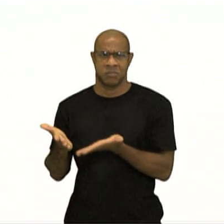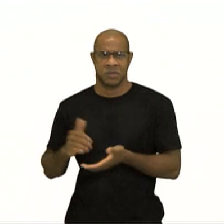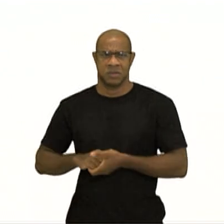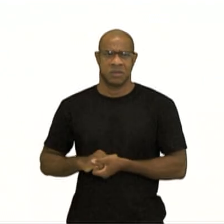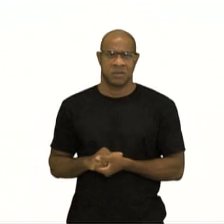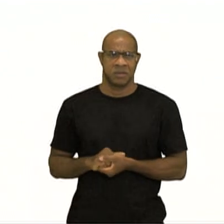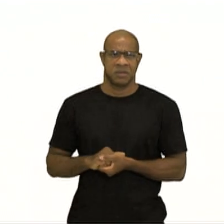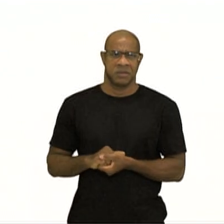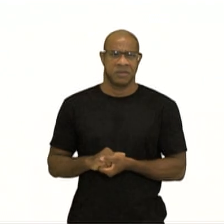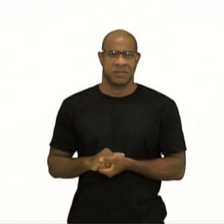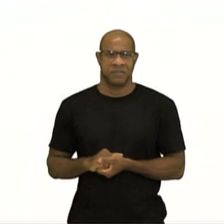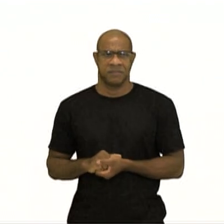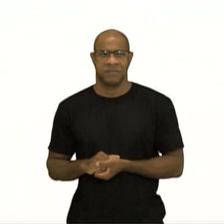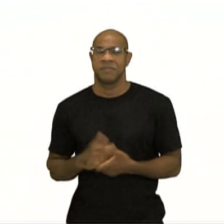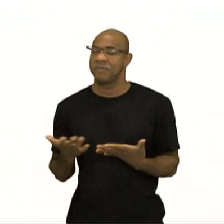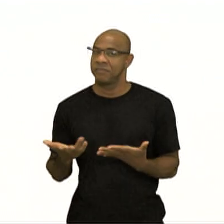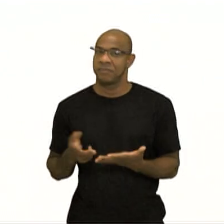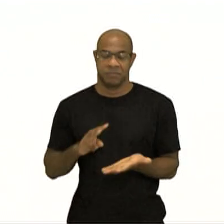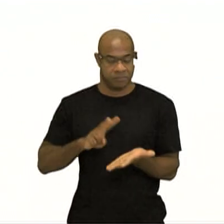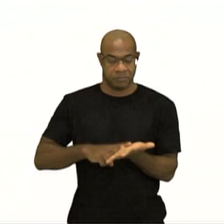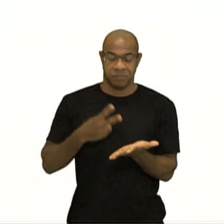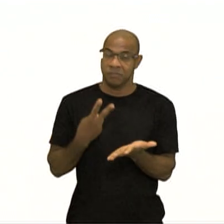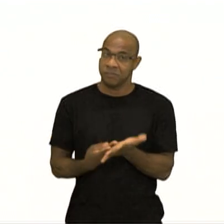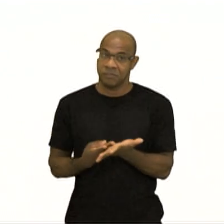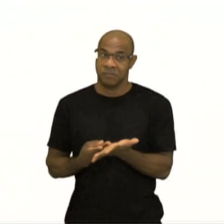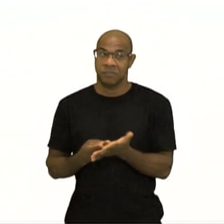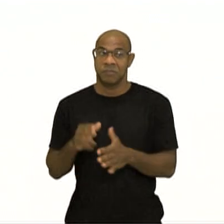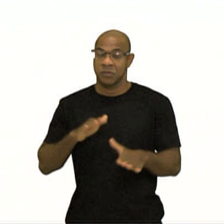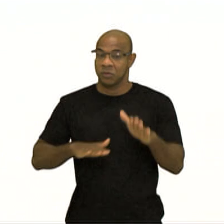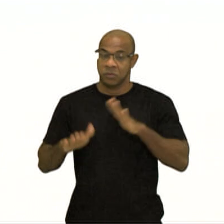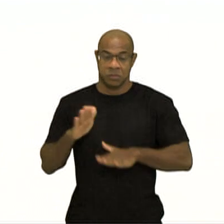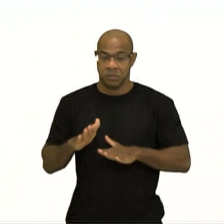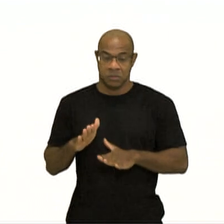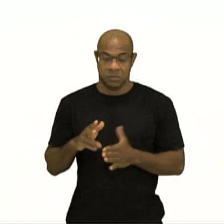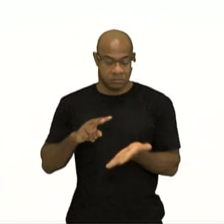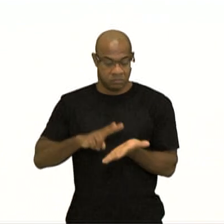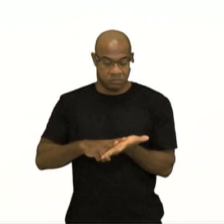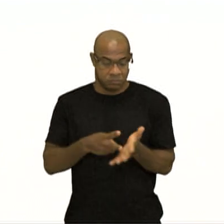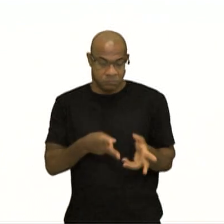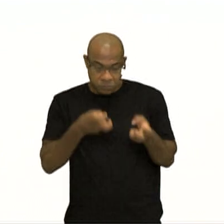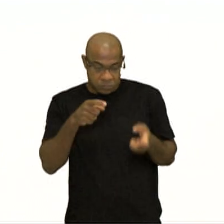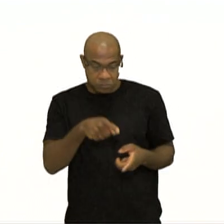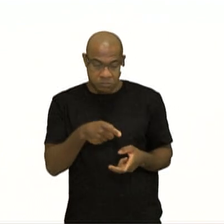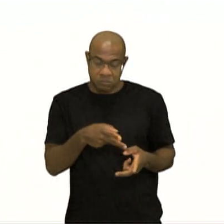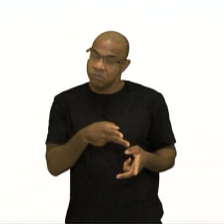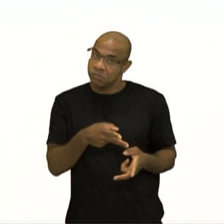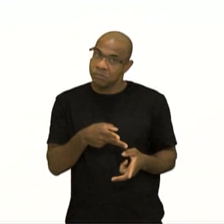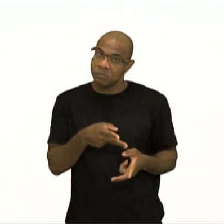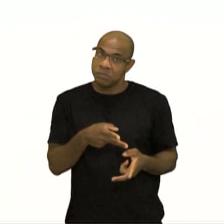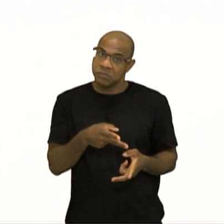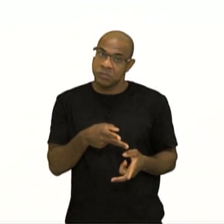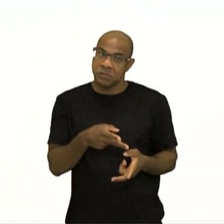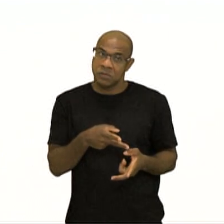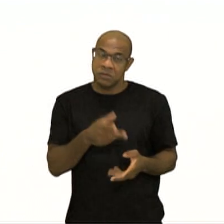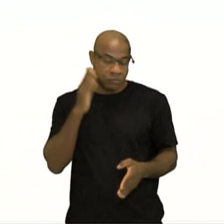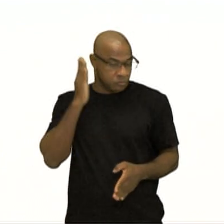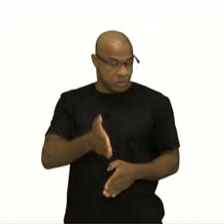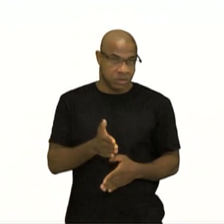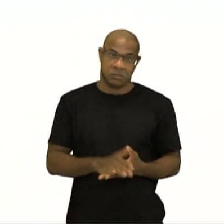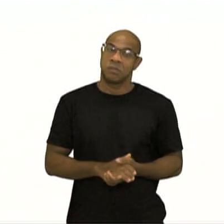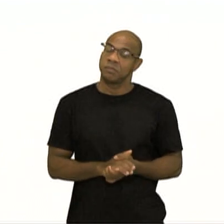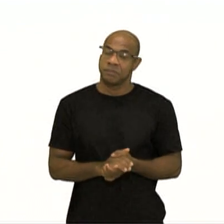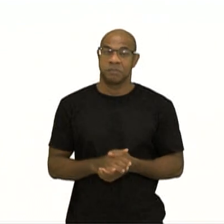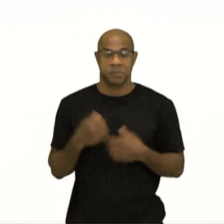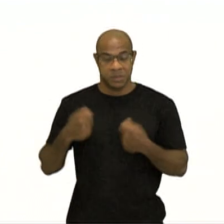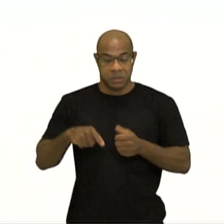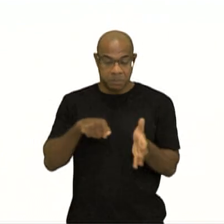digo, ó, não pode traduzir phrasal verb de maneira literal, tá bom? Nem pensar, senão você não vai chegar a lugar nenhum,